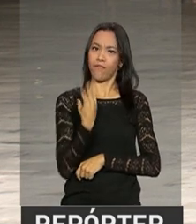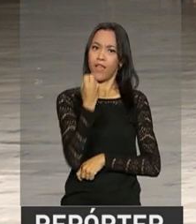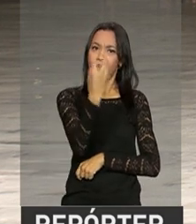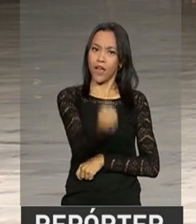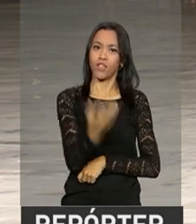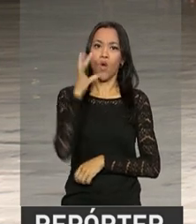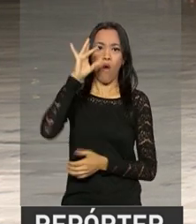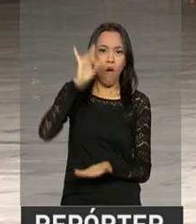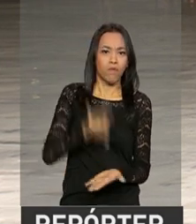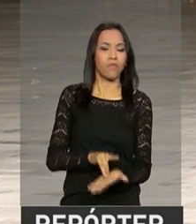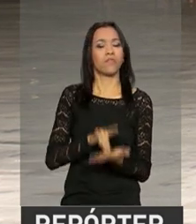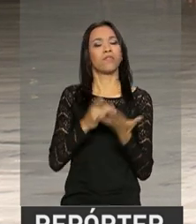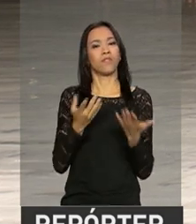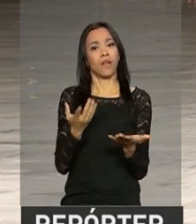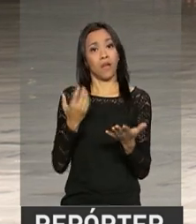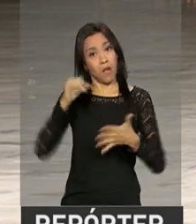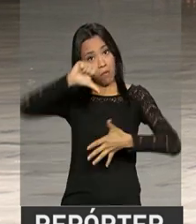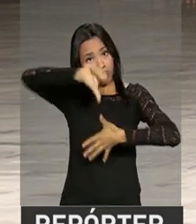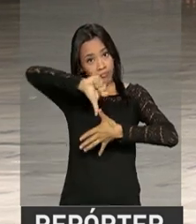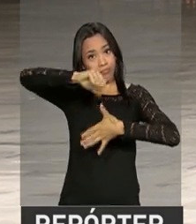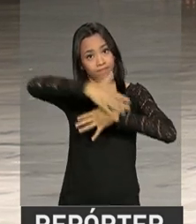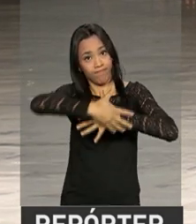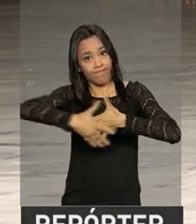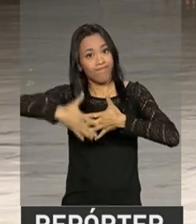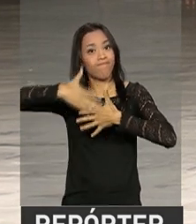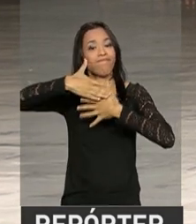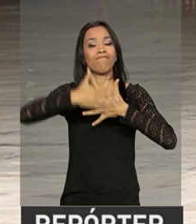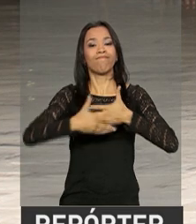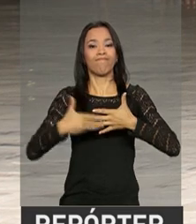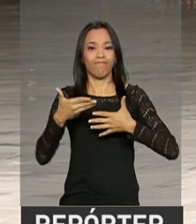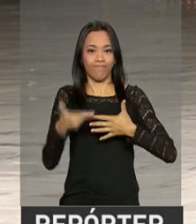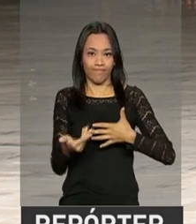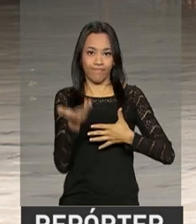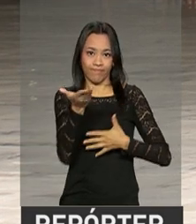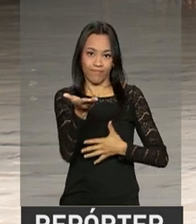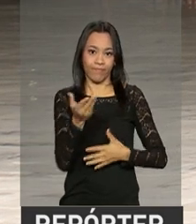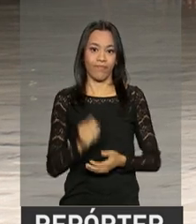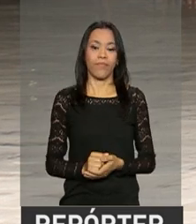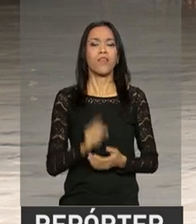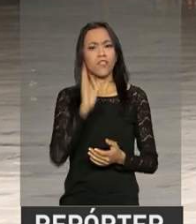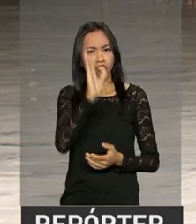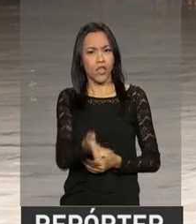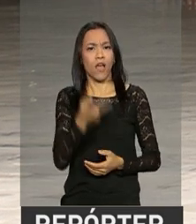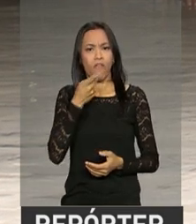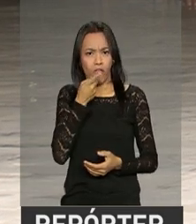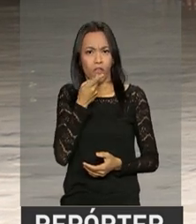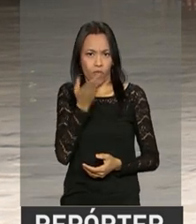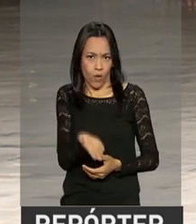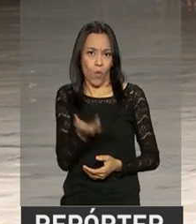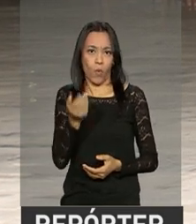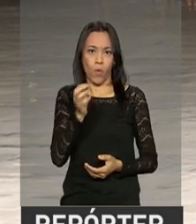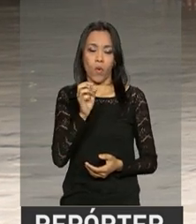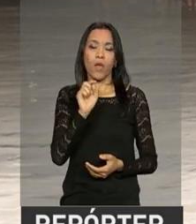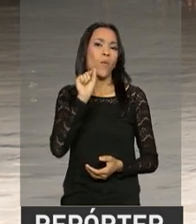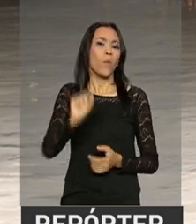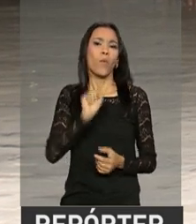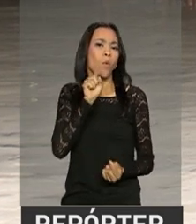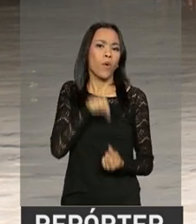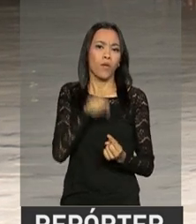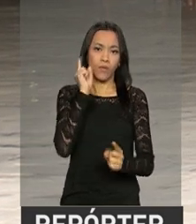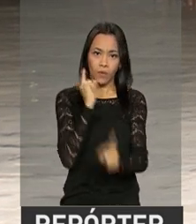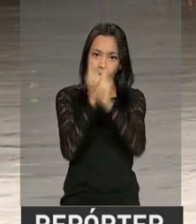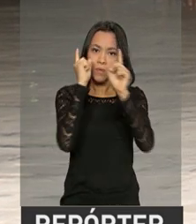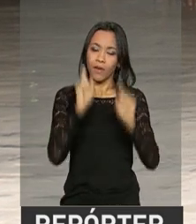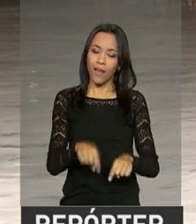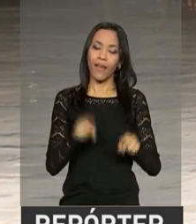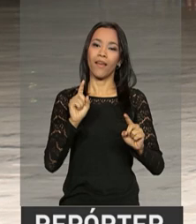do presidente Michel Temer há um país aqui da região aá um país sul-americano como você falou Renata o encontro tem intenção